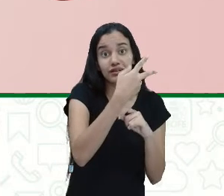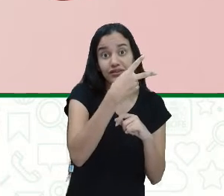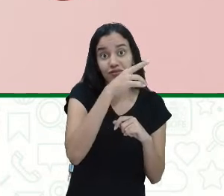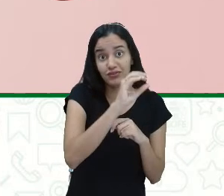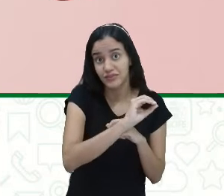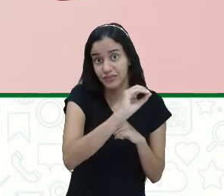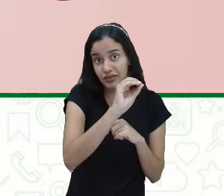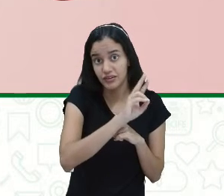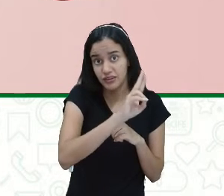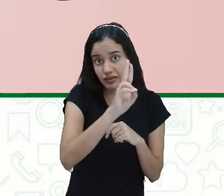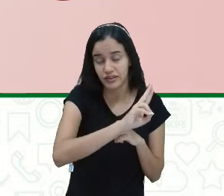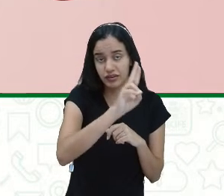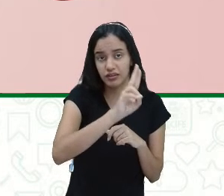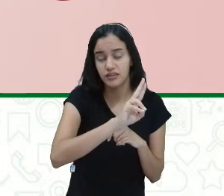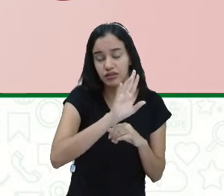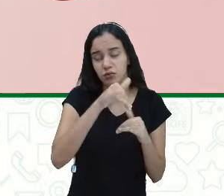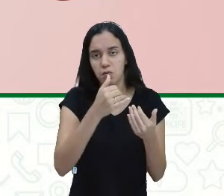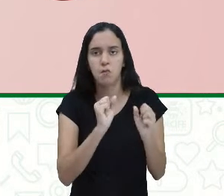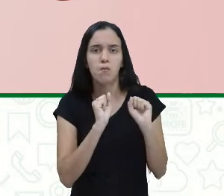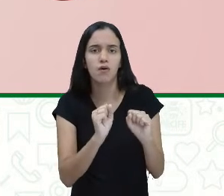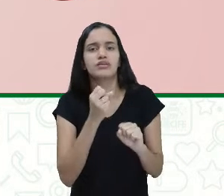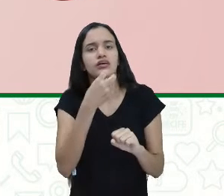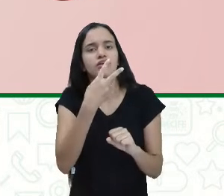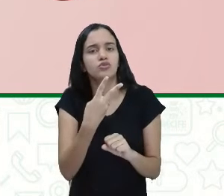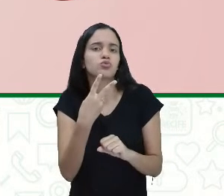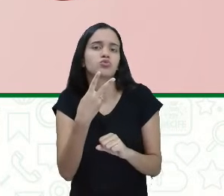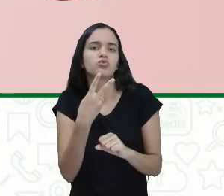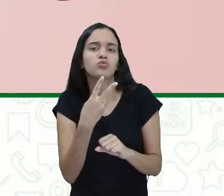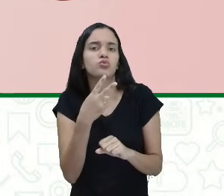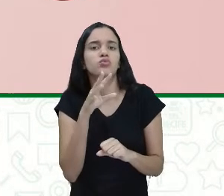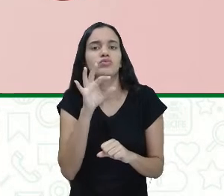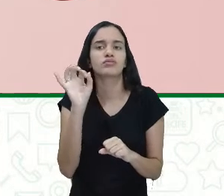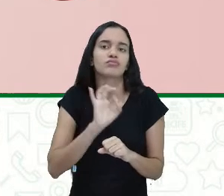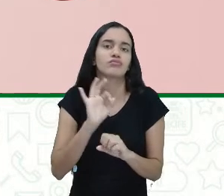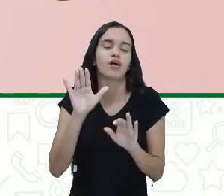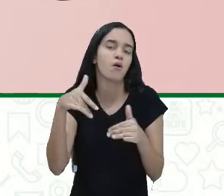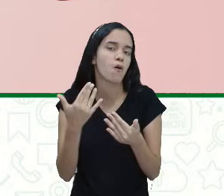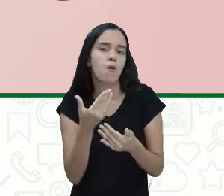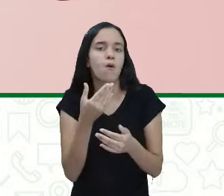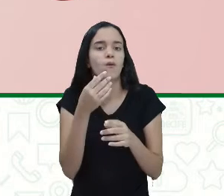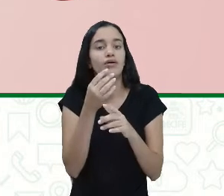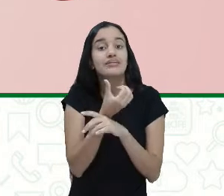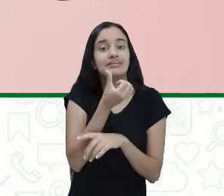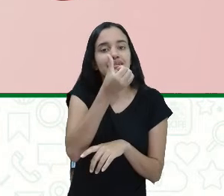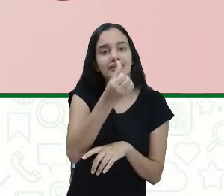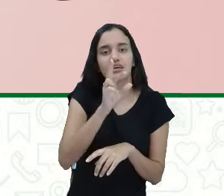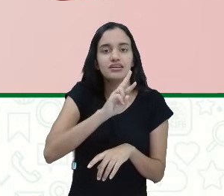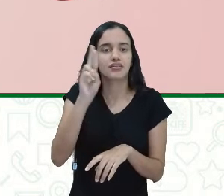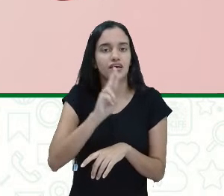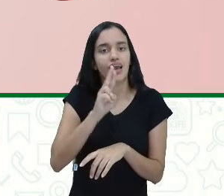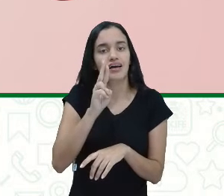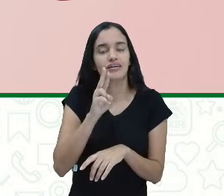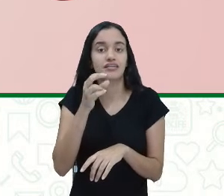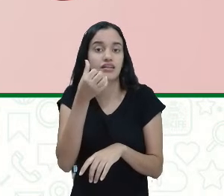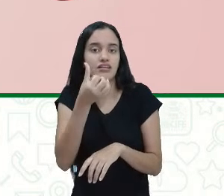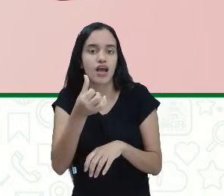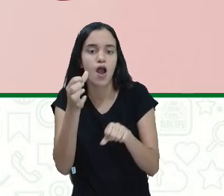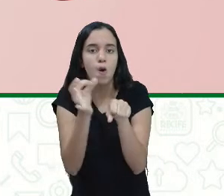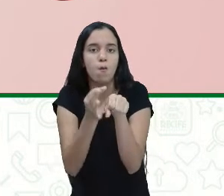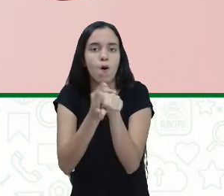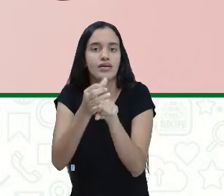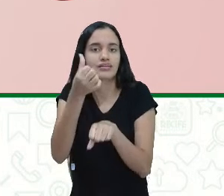de 10. Esses 6 reais pode ser 6 moedas, ou pode ser uma de